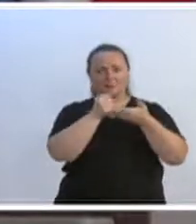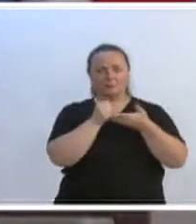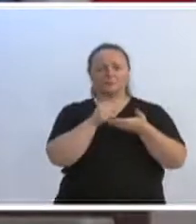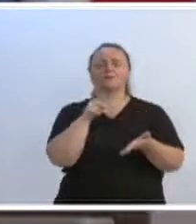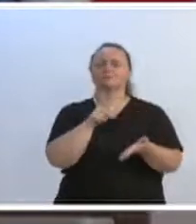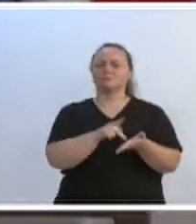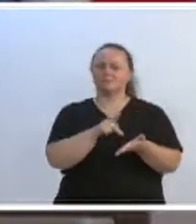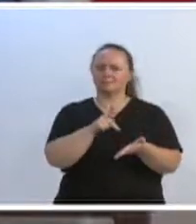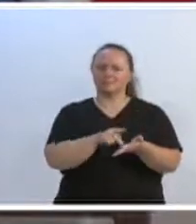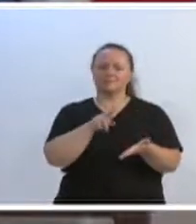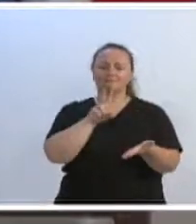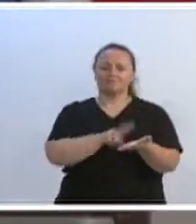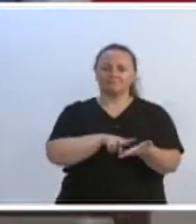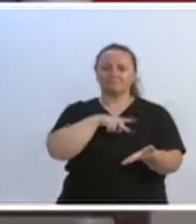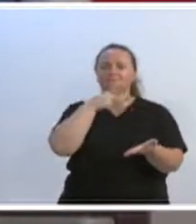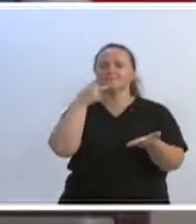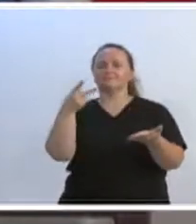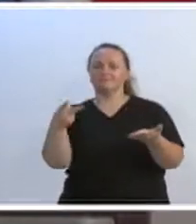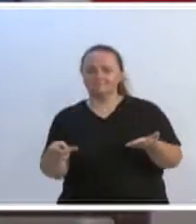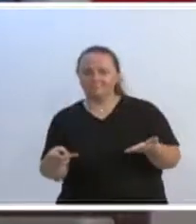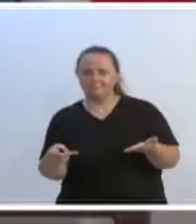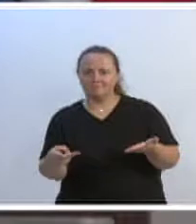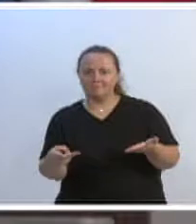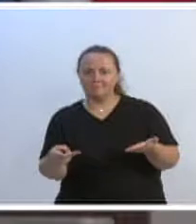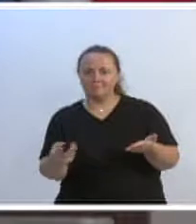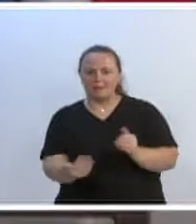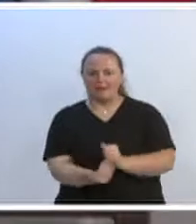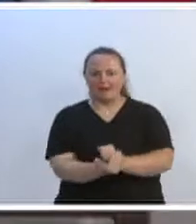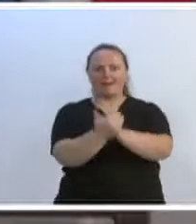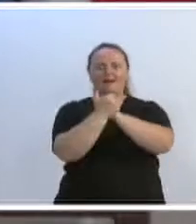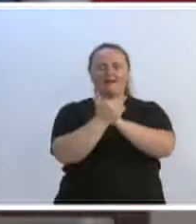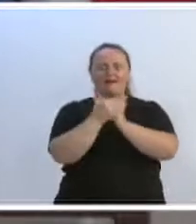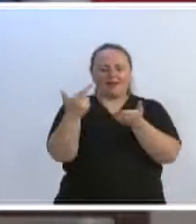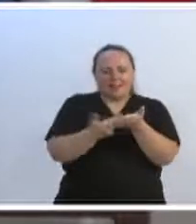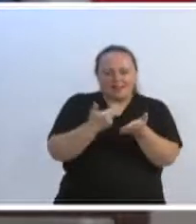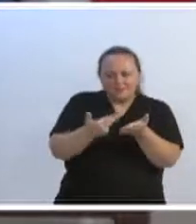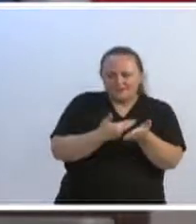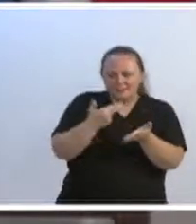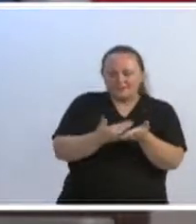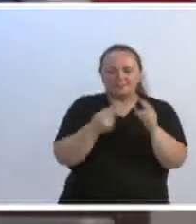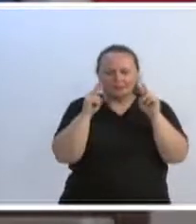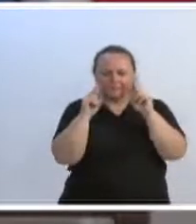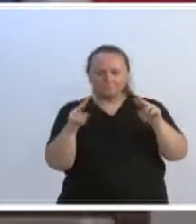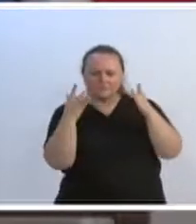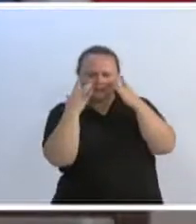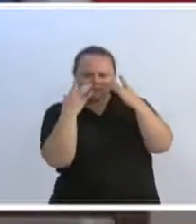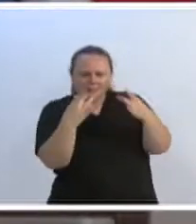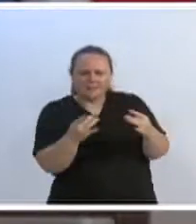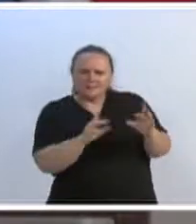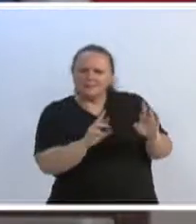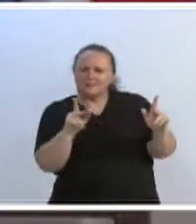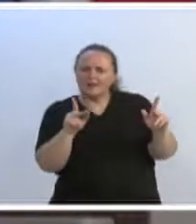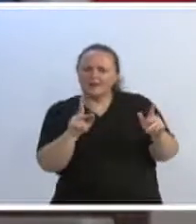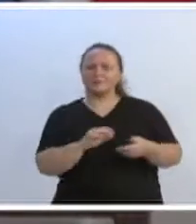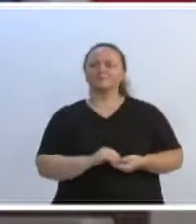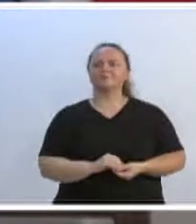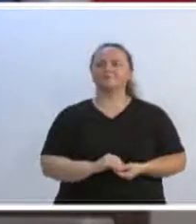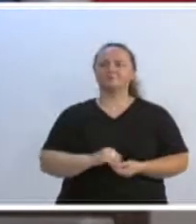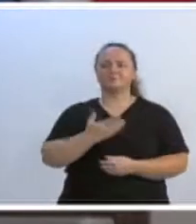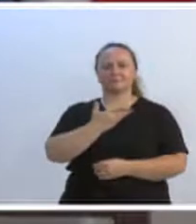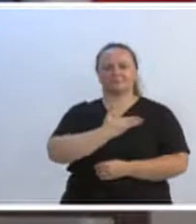da história da minha permanência, muitos eu estou encontrando agora aqui presente, participando desse evento,